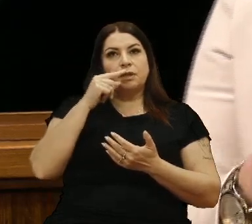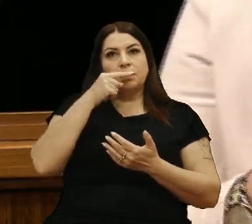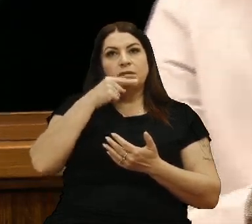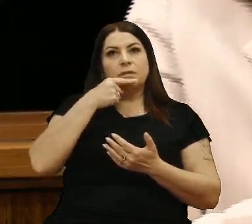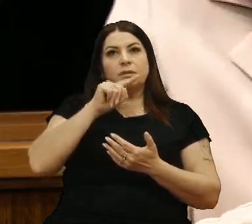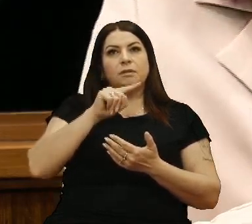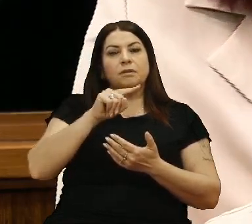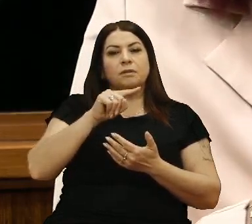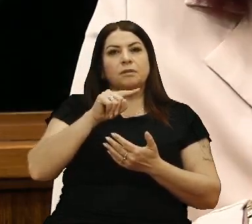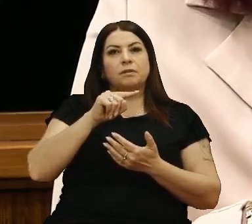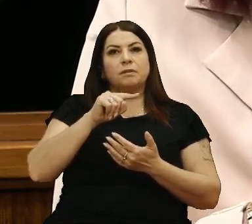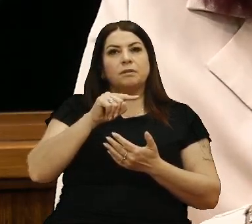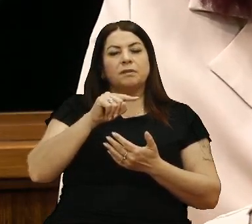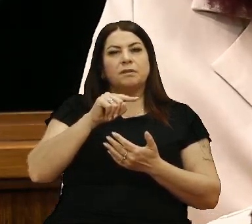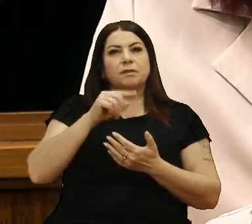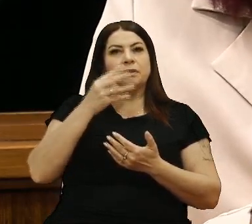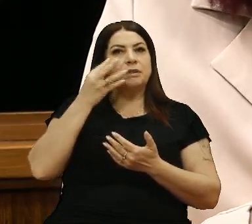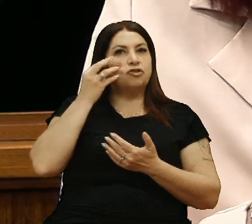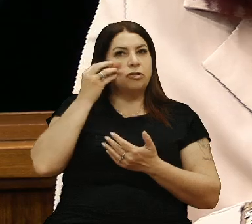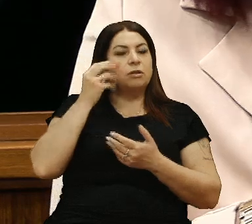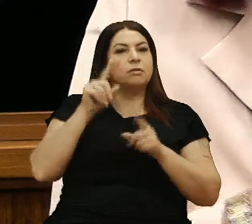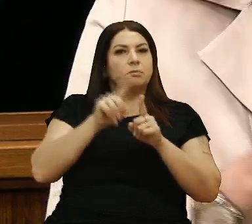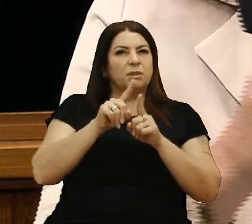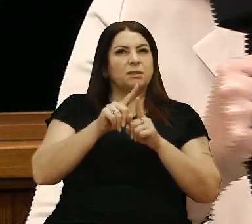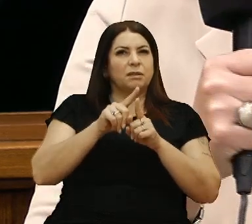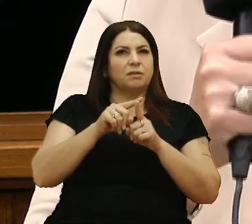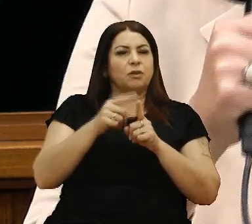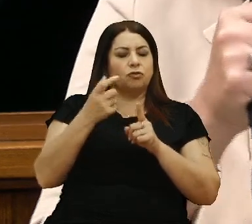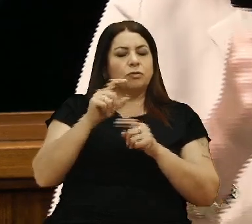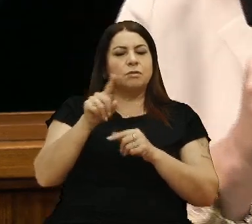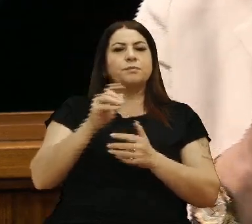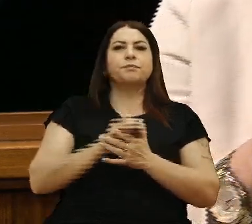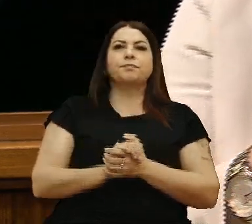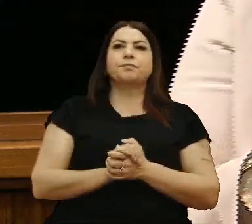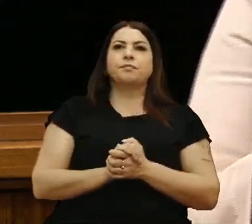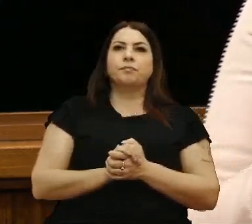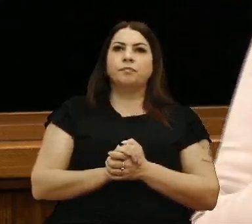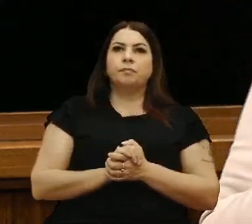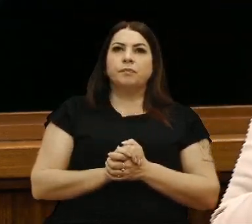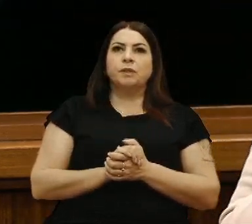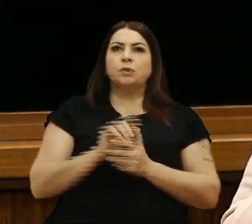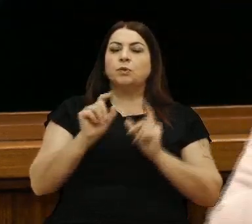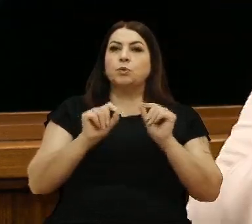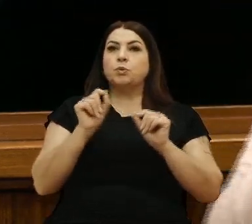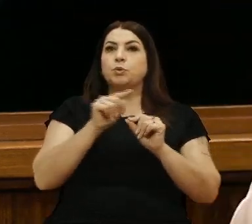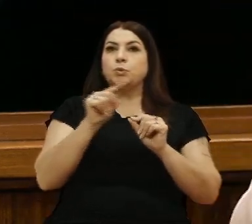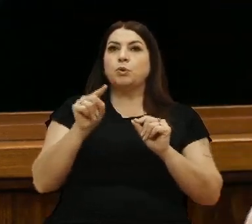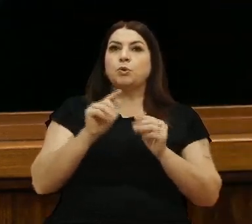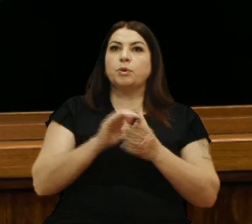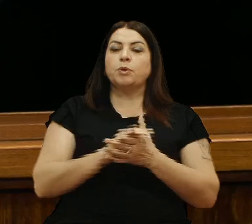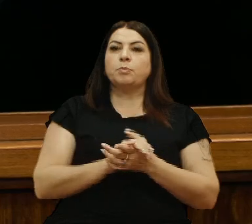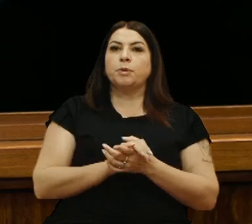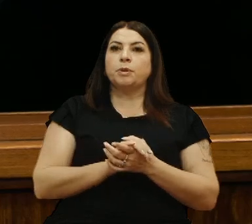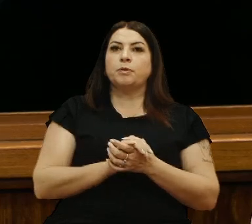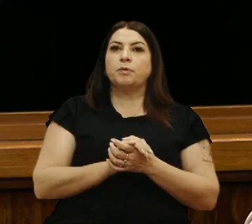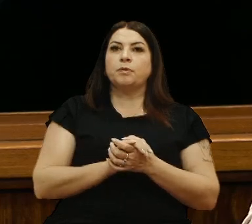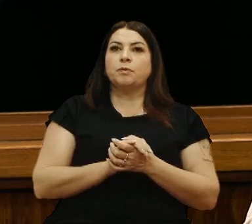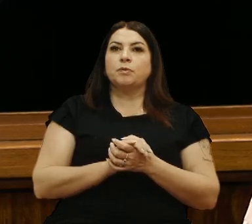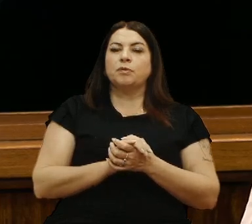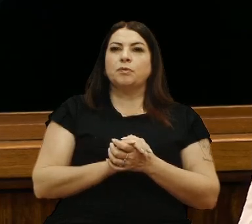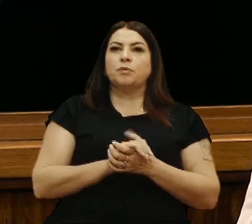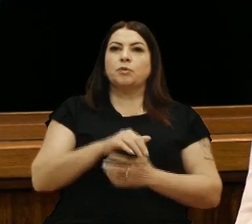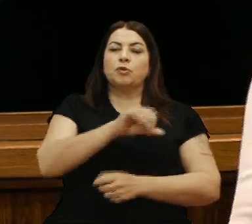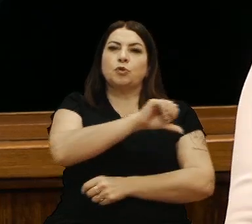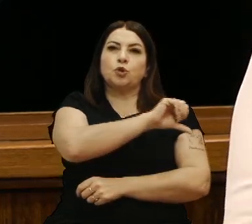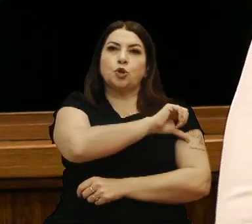e o vereador Jack, que estava presente, acho que eram esses. Sobre a questão dos nonos